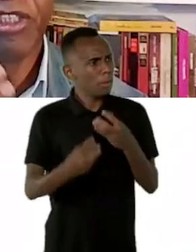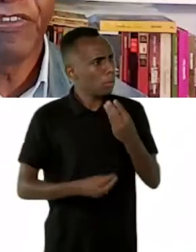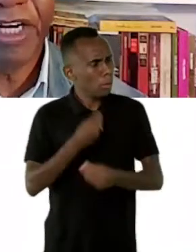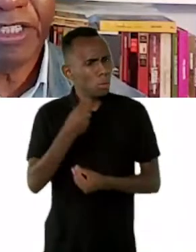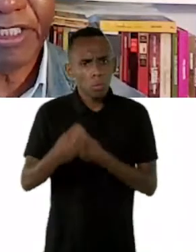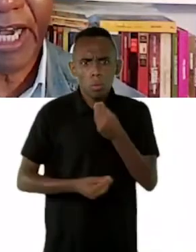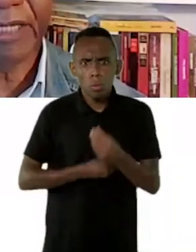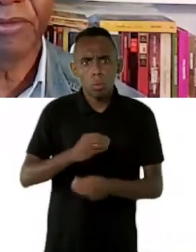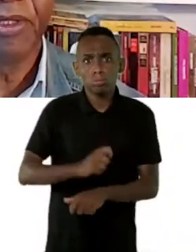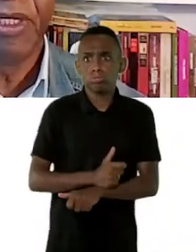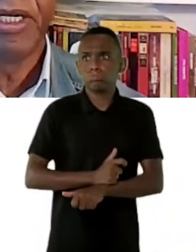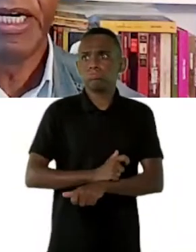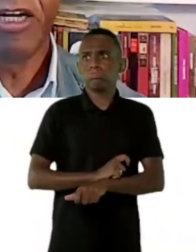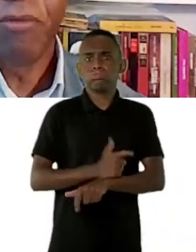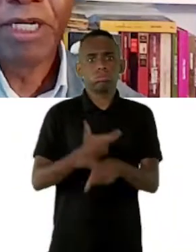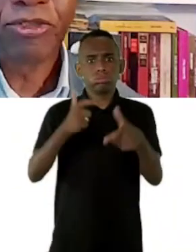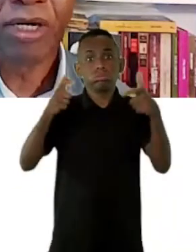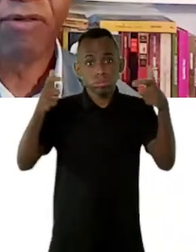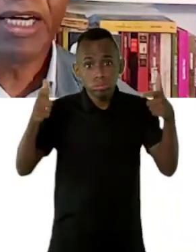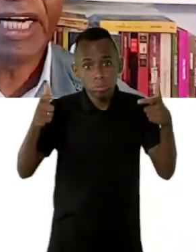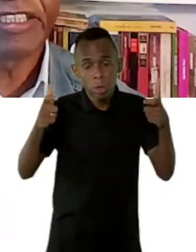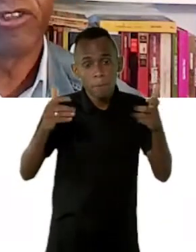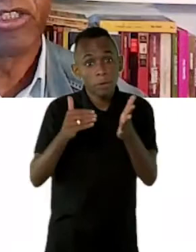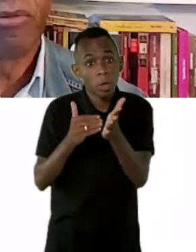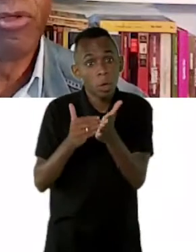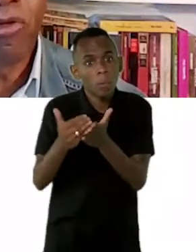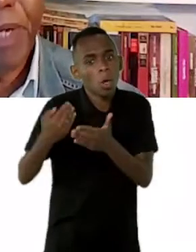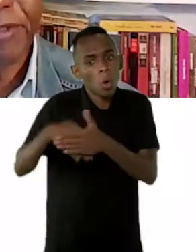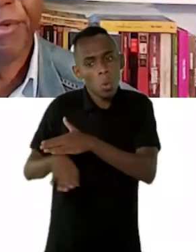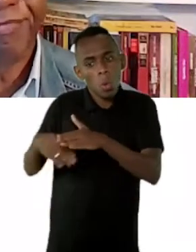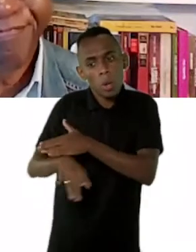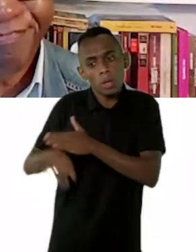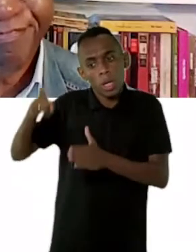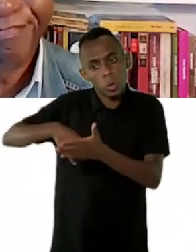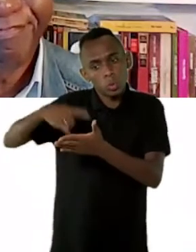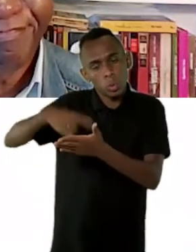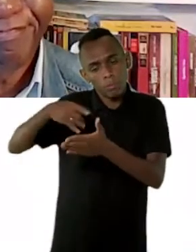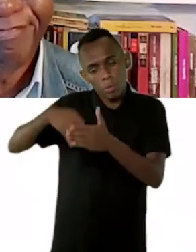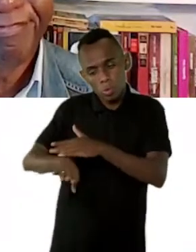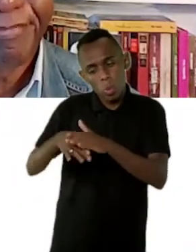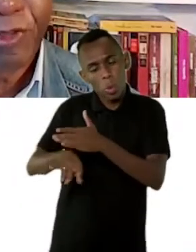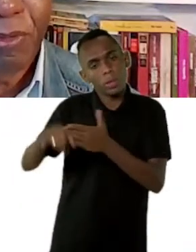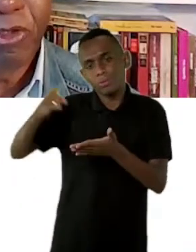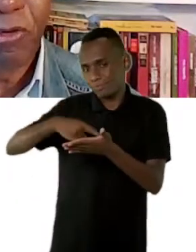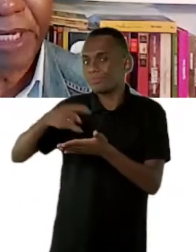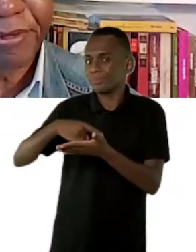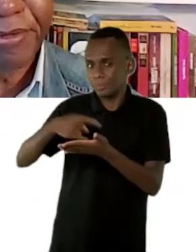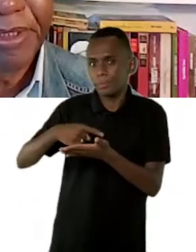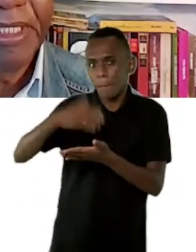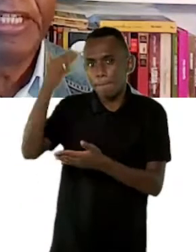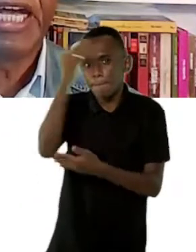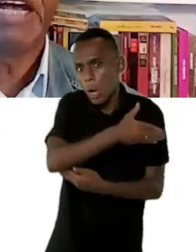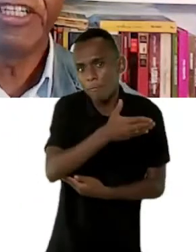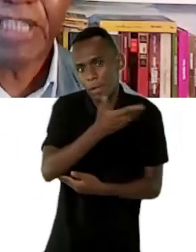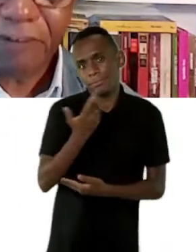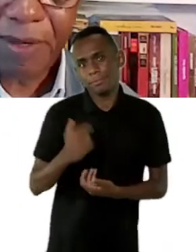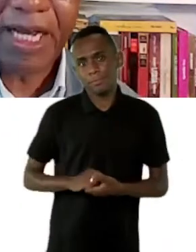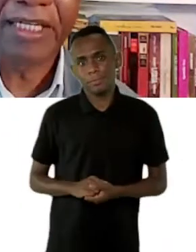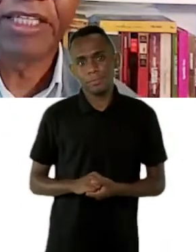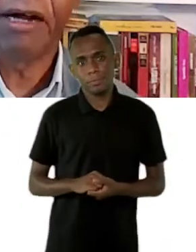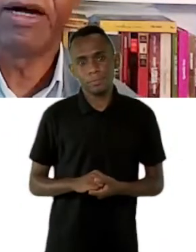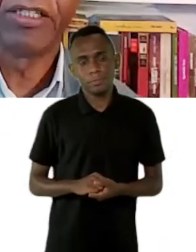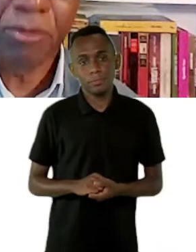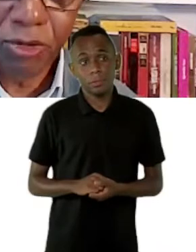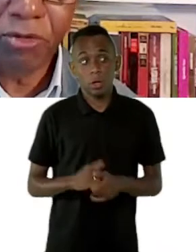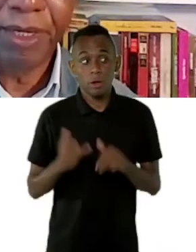rumo muito diferenciado, ele começou a guardar essas coisas como documento. Como documento. E ele avisava